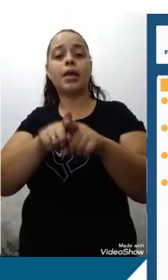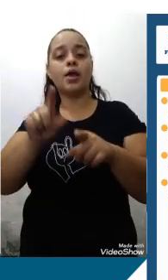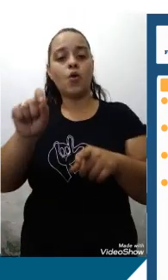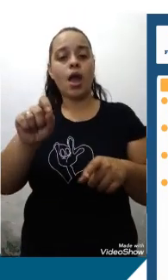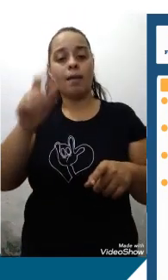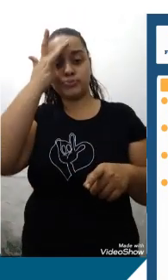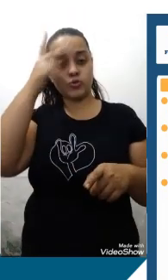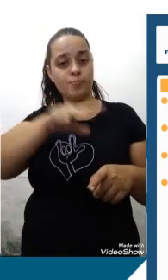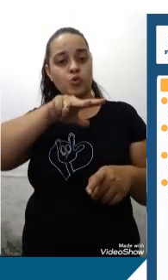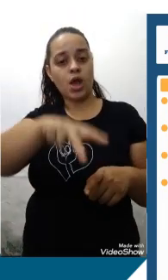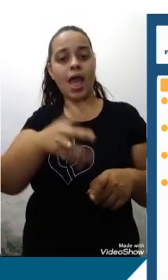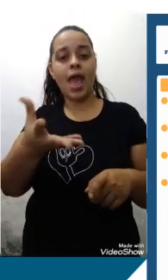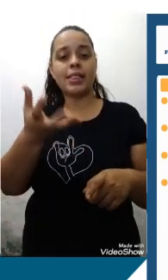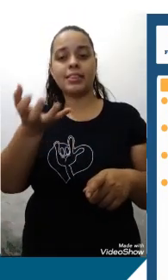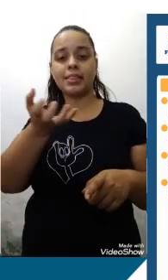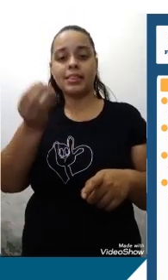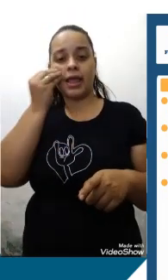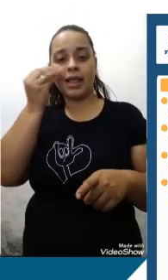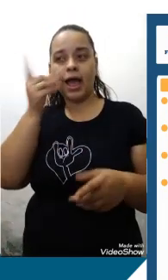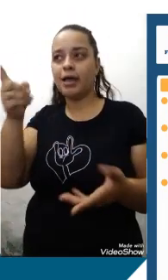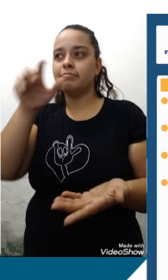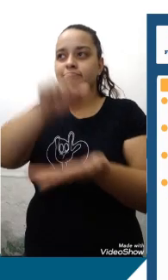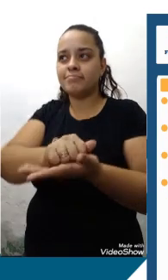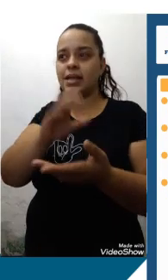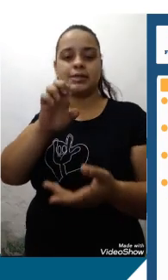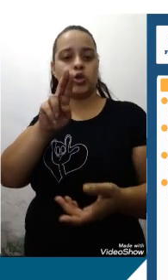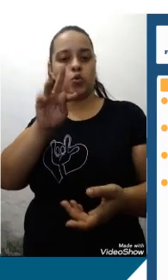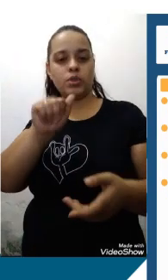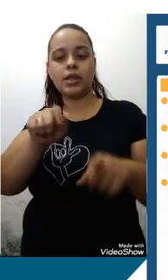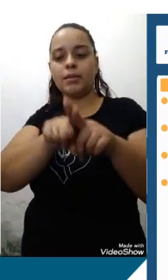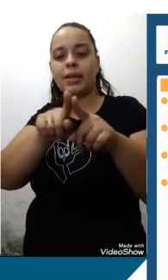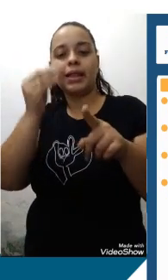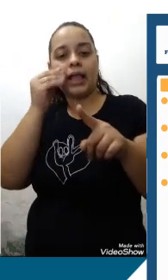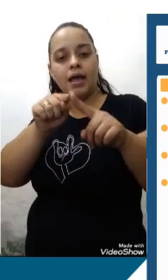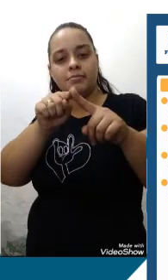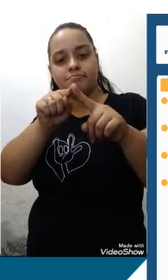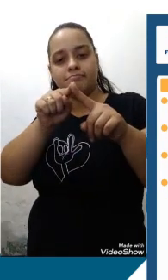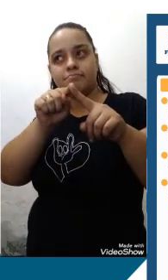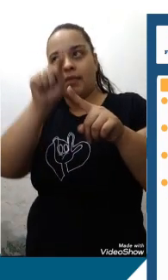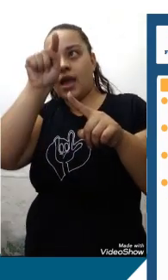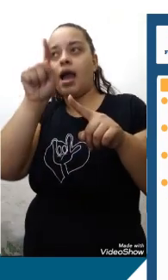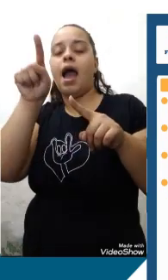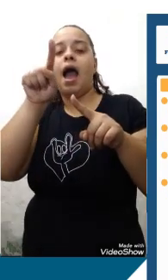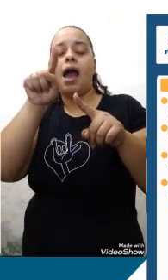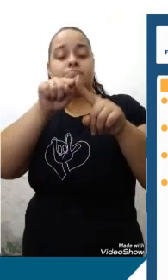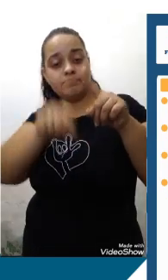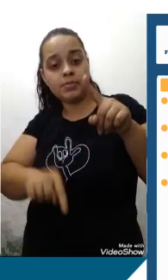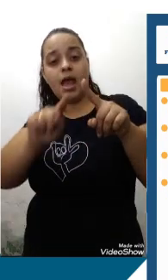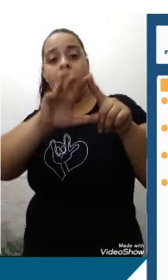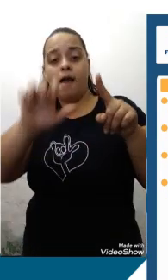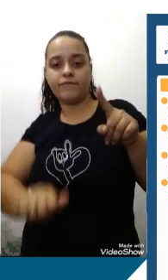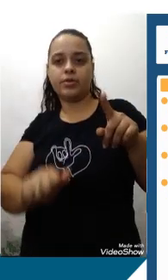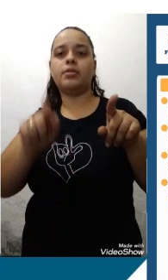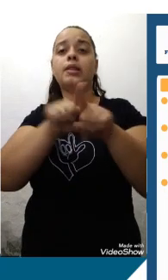que move os portugueses a atacar Ceuta e continuar descendo pela costa da África. A segunda coisa que a gente precisa marcar é o